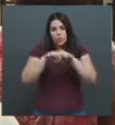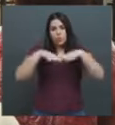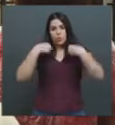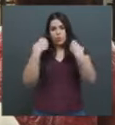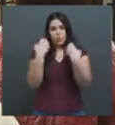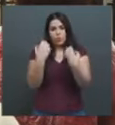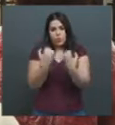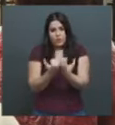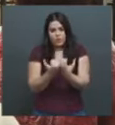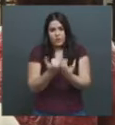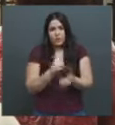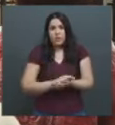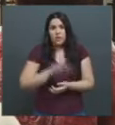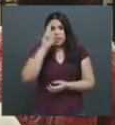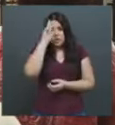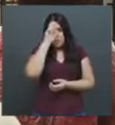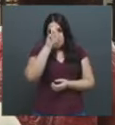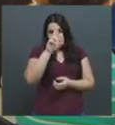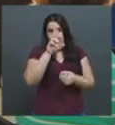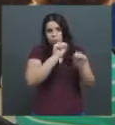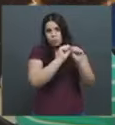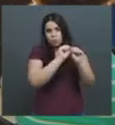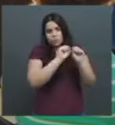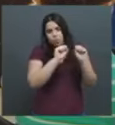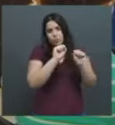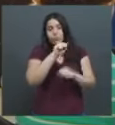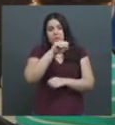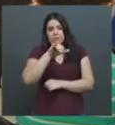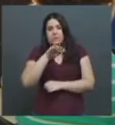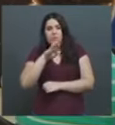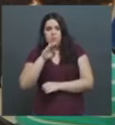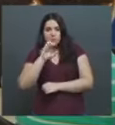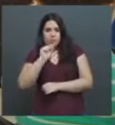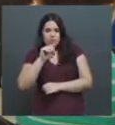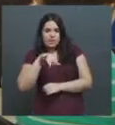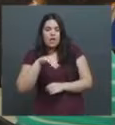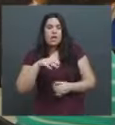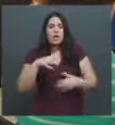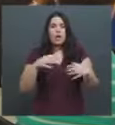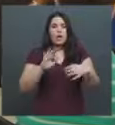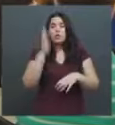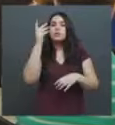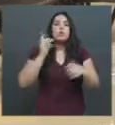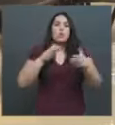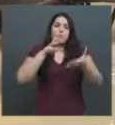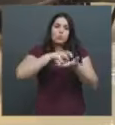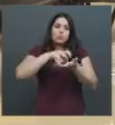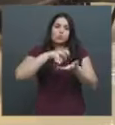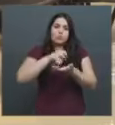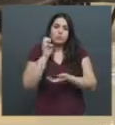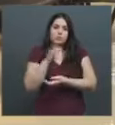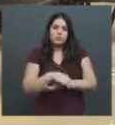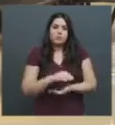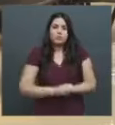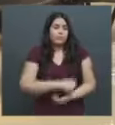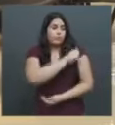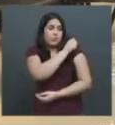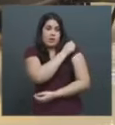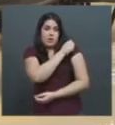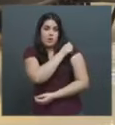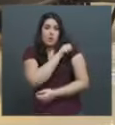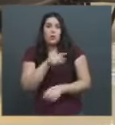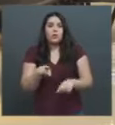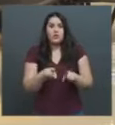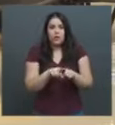promovido pela direção do Sistema de Bibliotecas, aconteceu no campus Santa Mônica da UFO. Alunos e representantes da